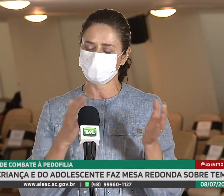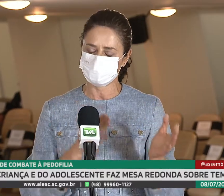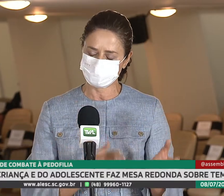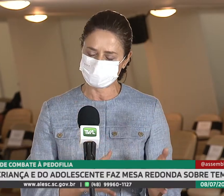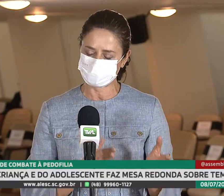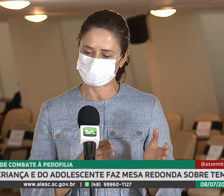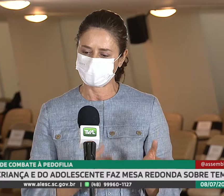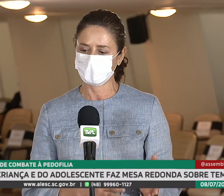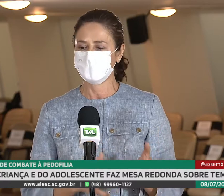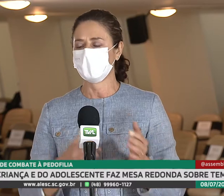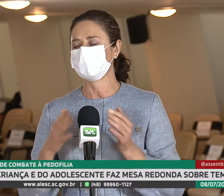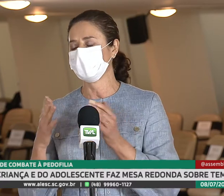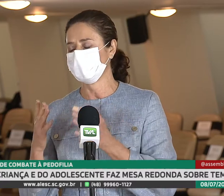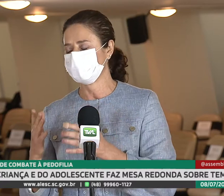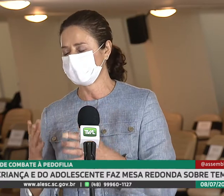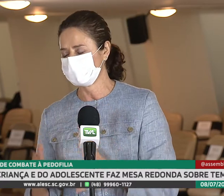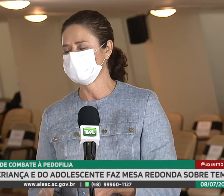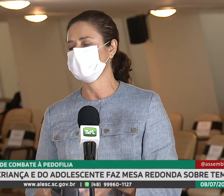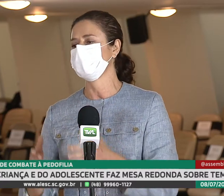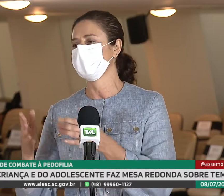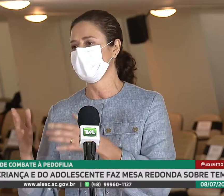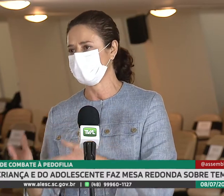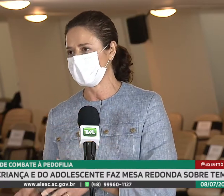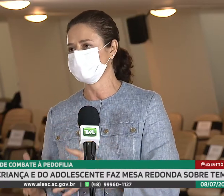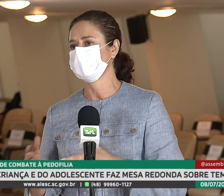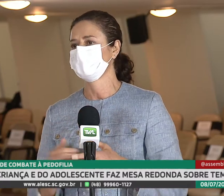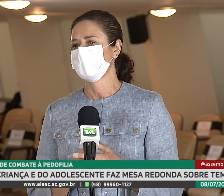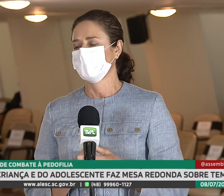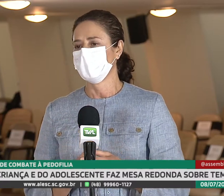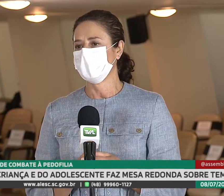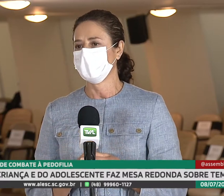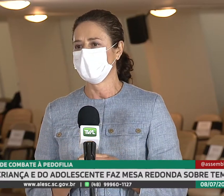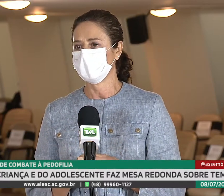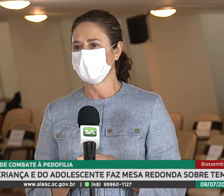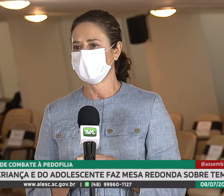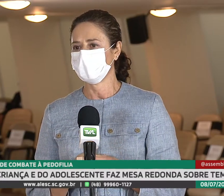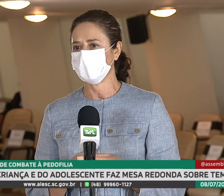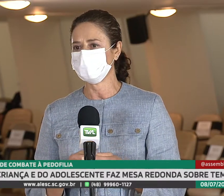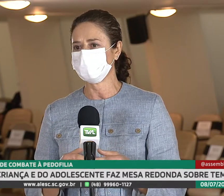desde a conscientização até prevenção, combate,